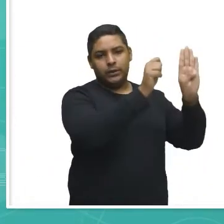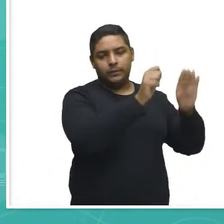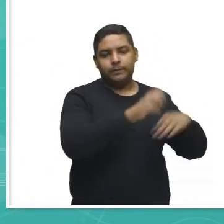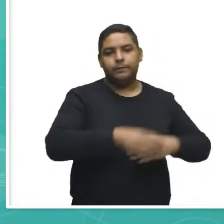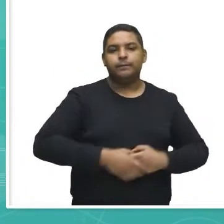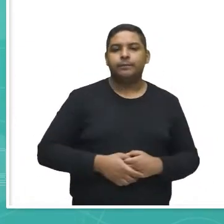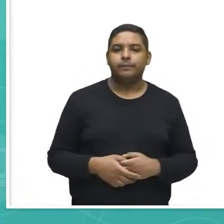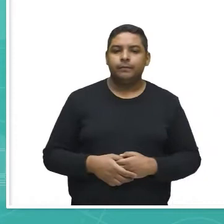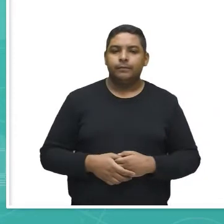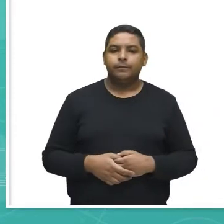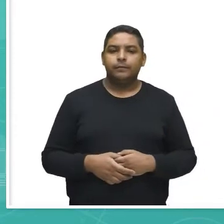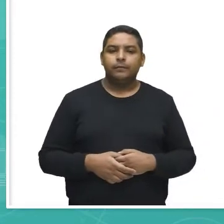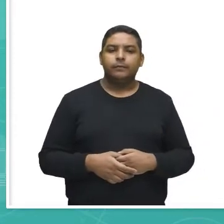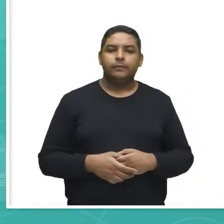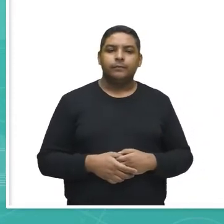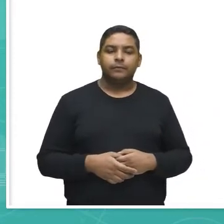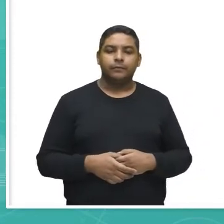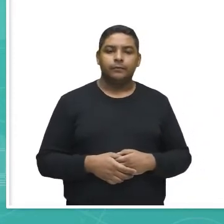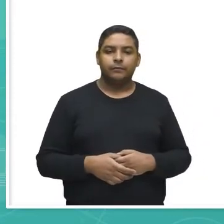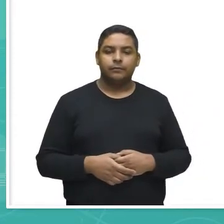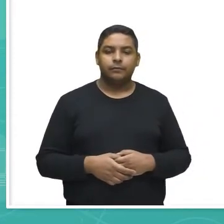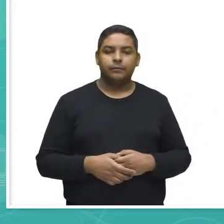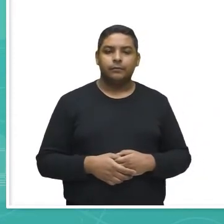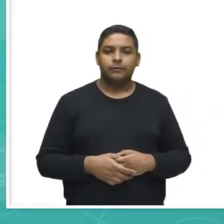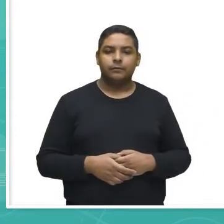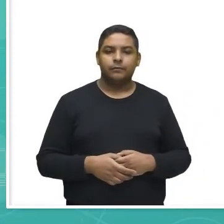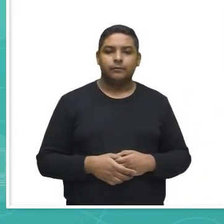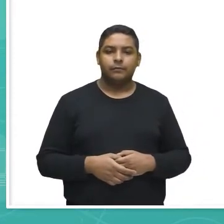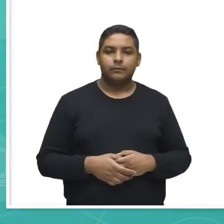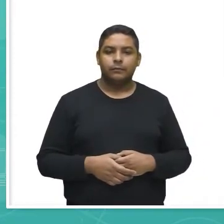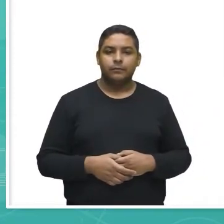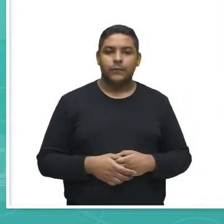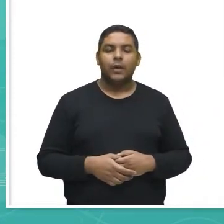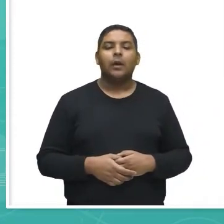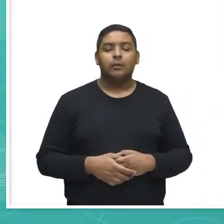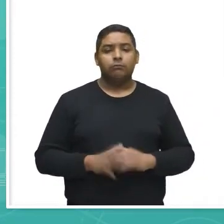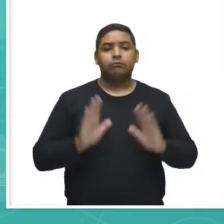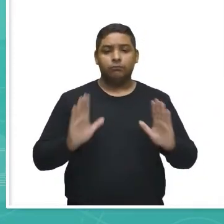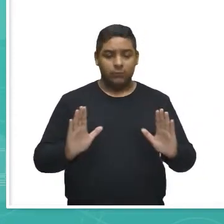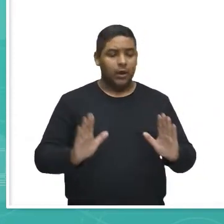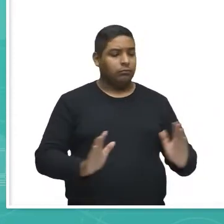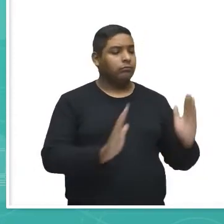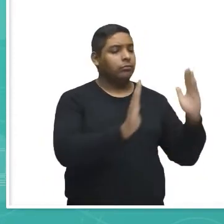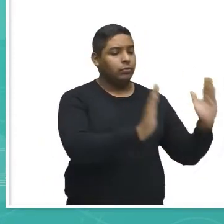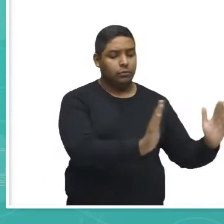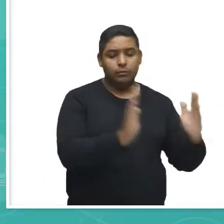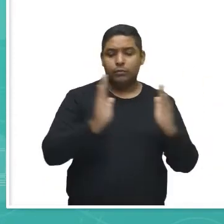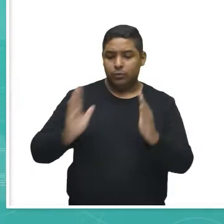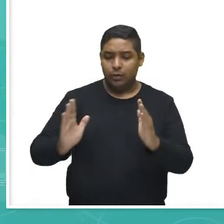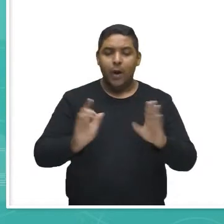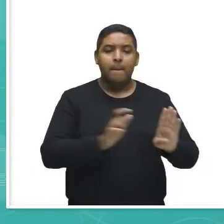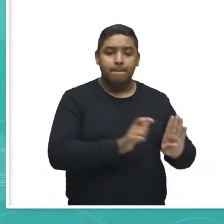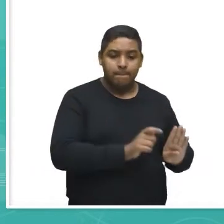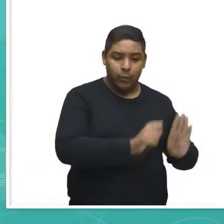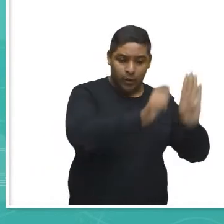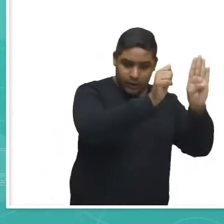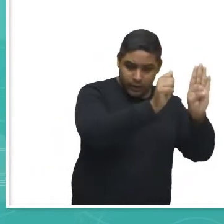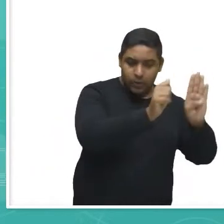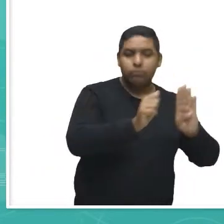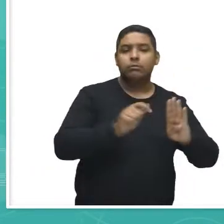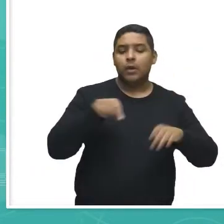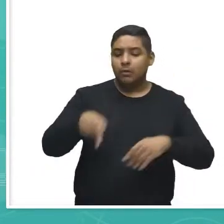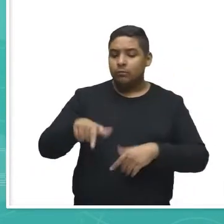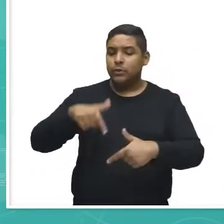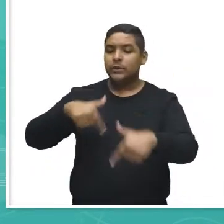o quê também, principalmente? Se tem a burguesia e o proletariado, o capitalismo, ele procura alguma coisa, que vai ser o quê?